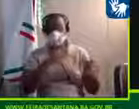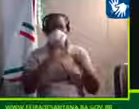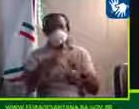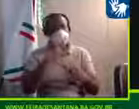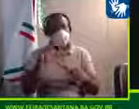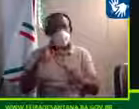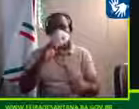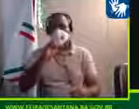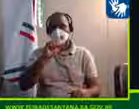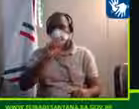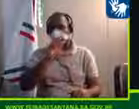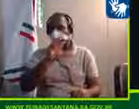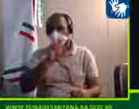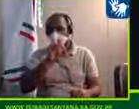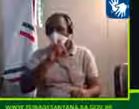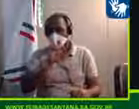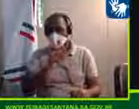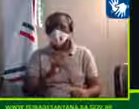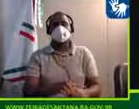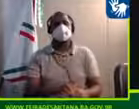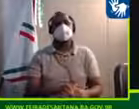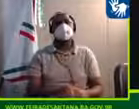Carlos.